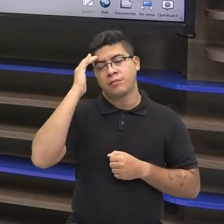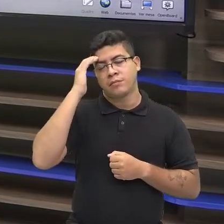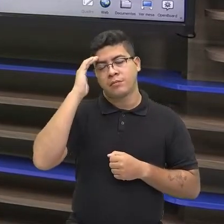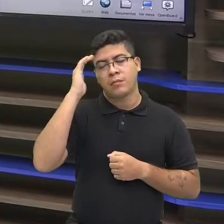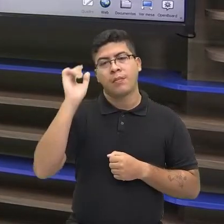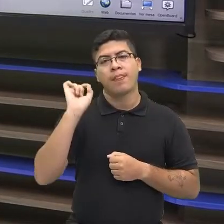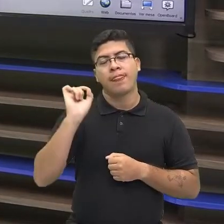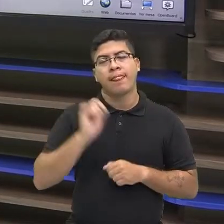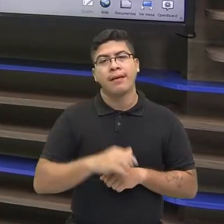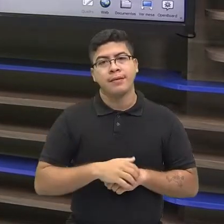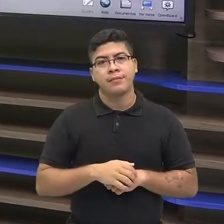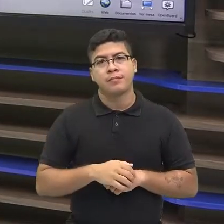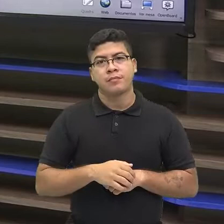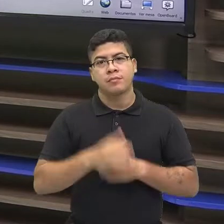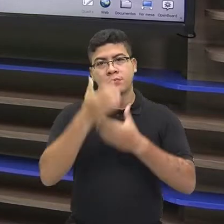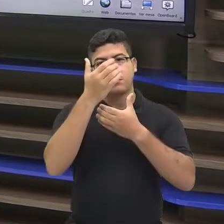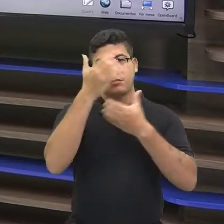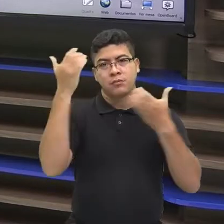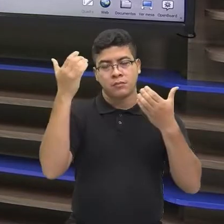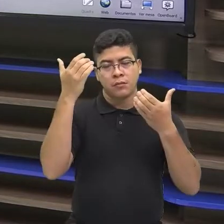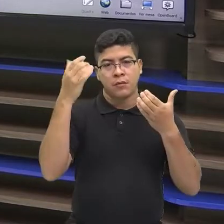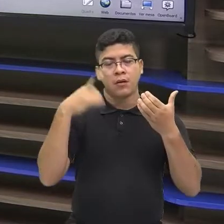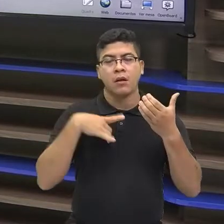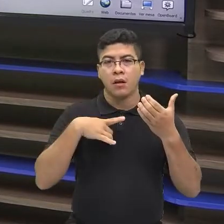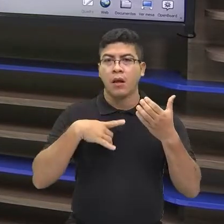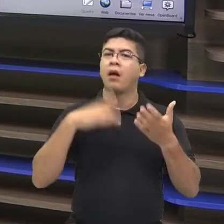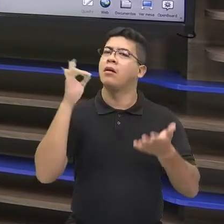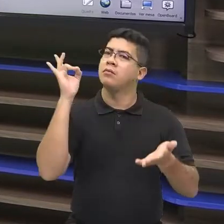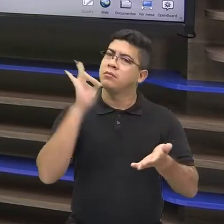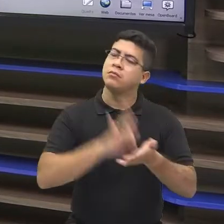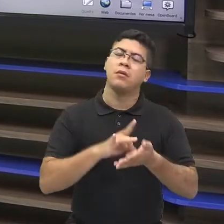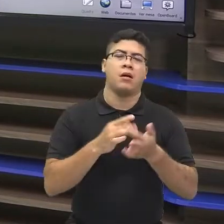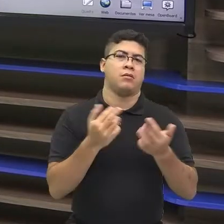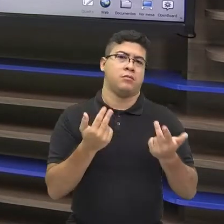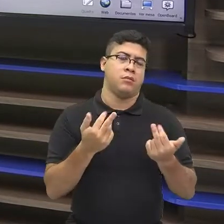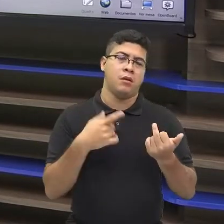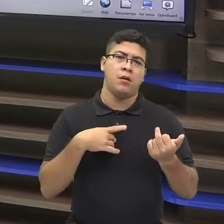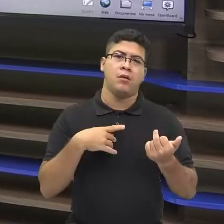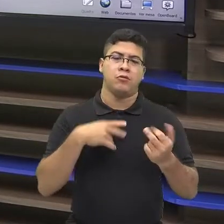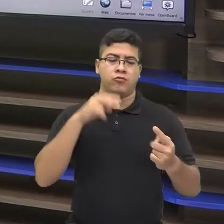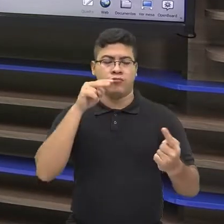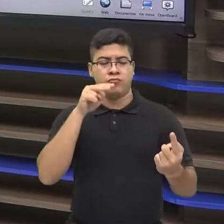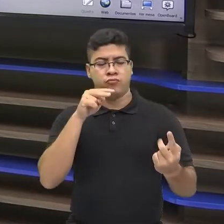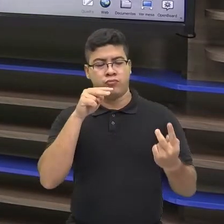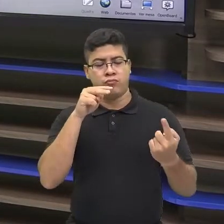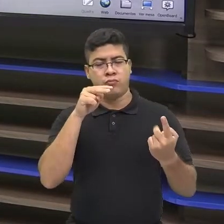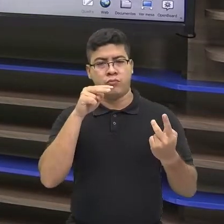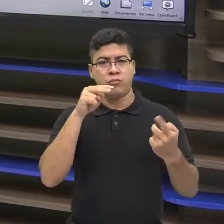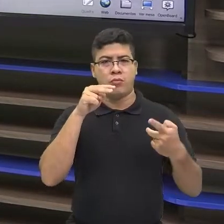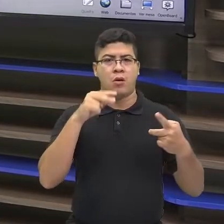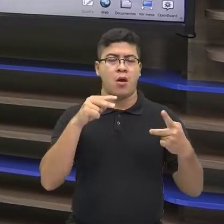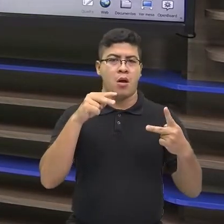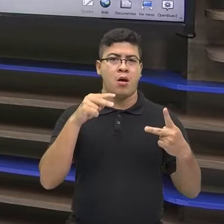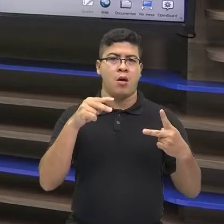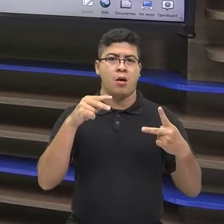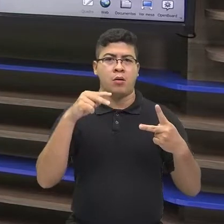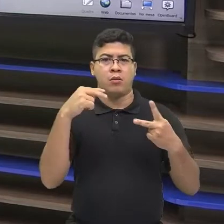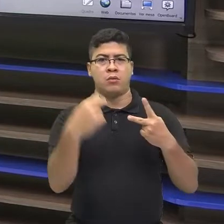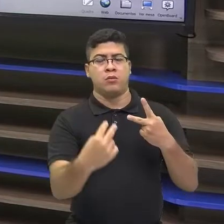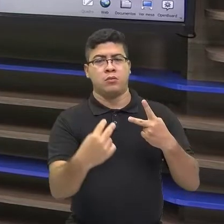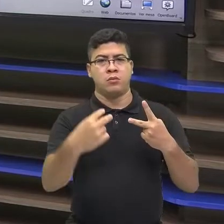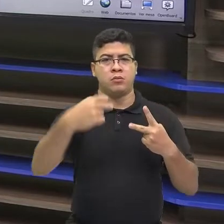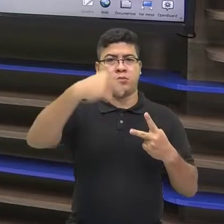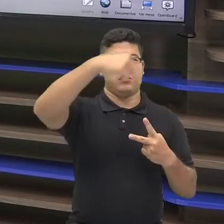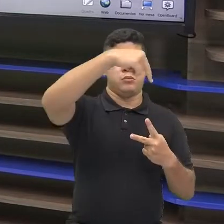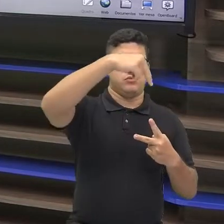né? Cubos, a mesma imagem, lateral, né, as imagens laterais, as imagens